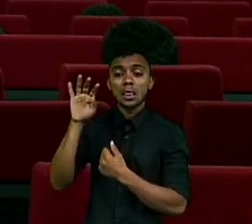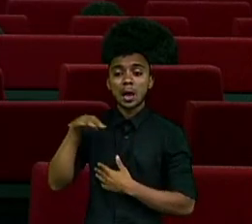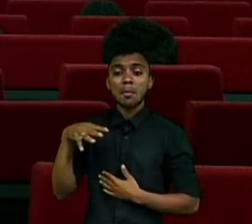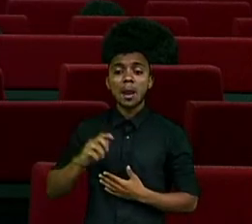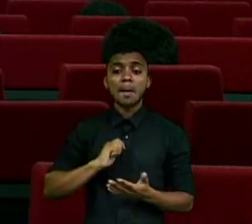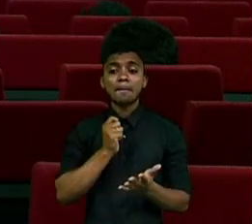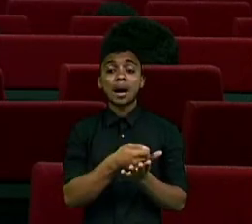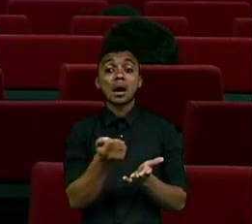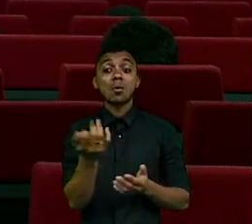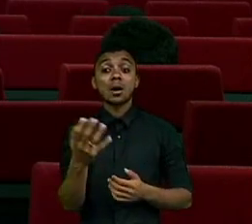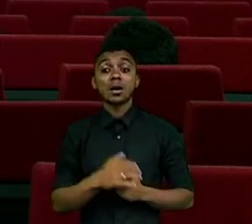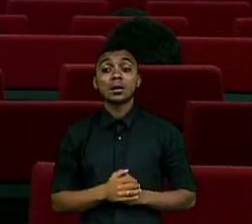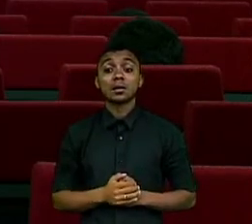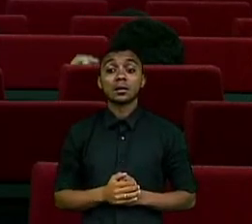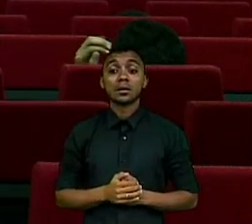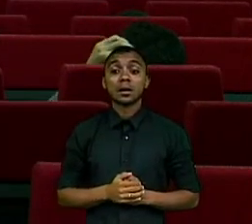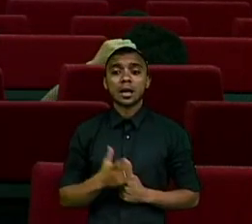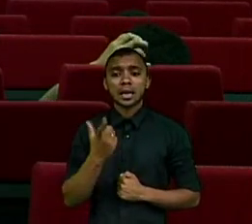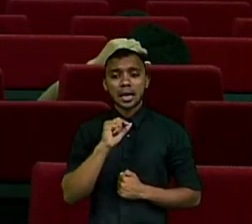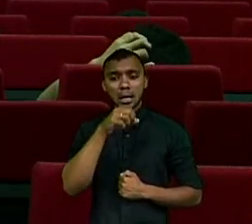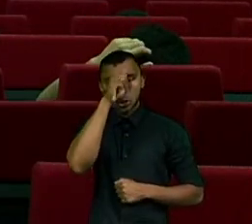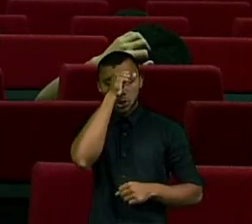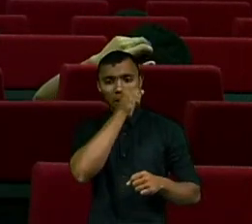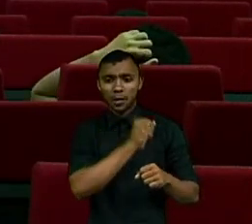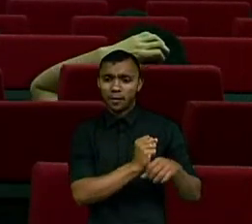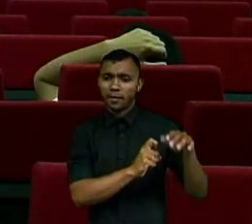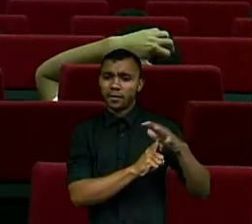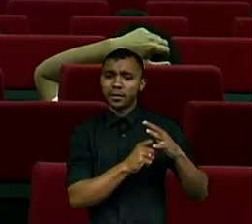o comerciante não não